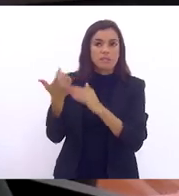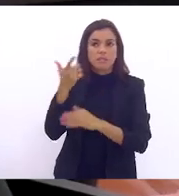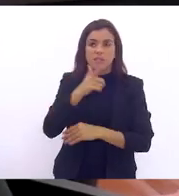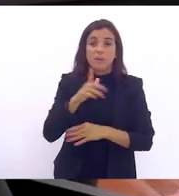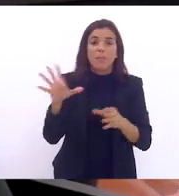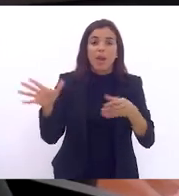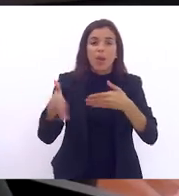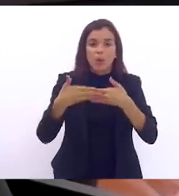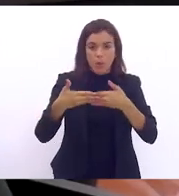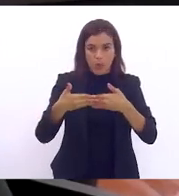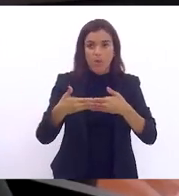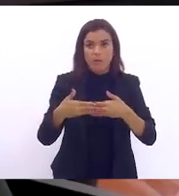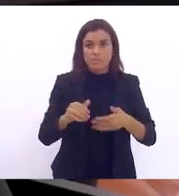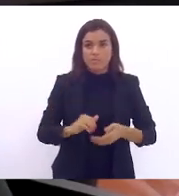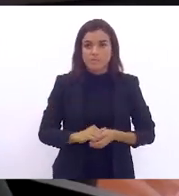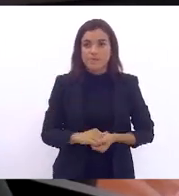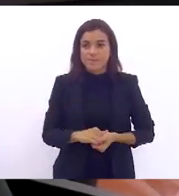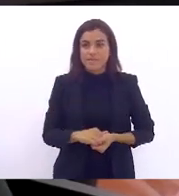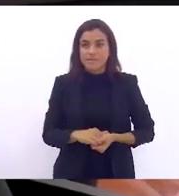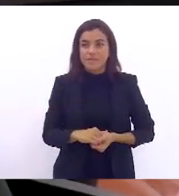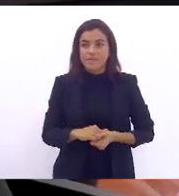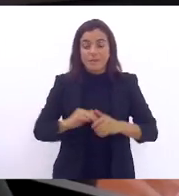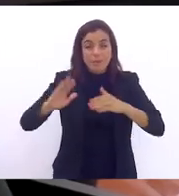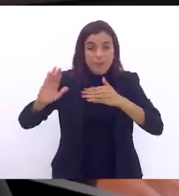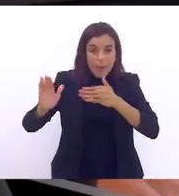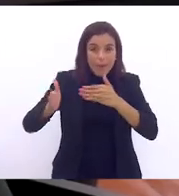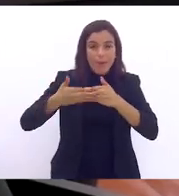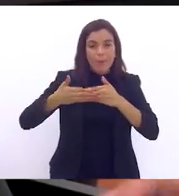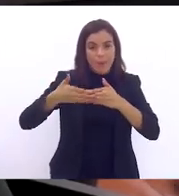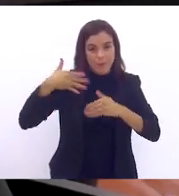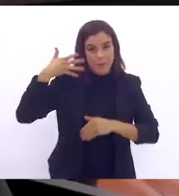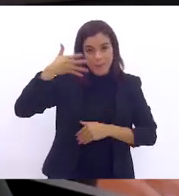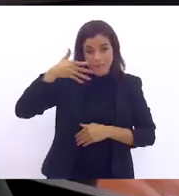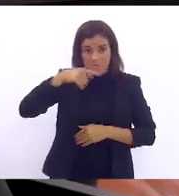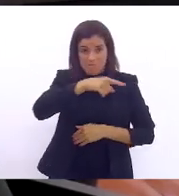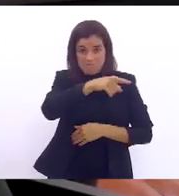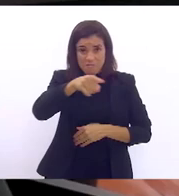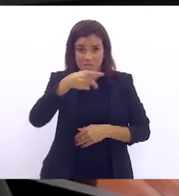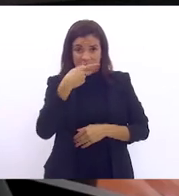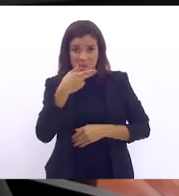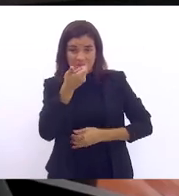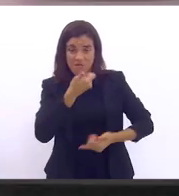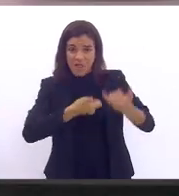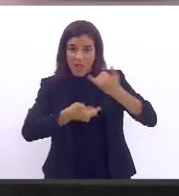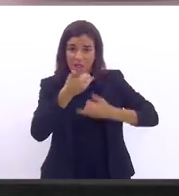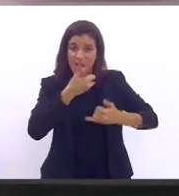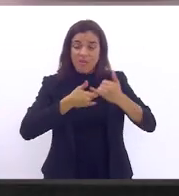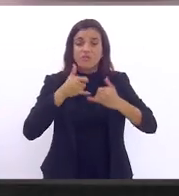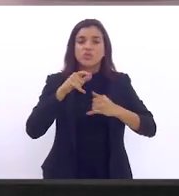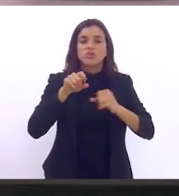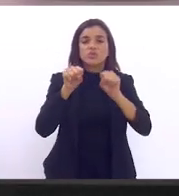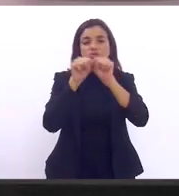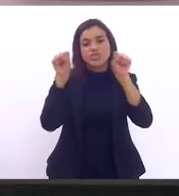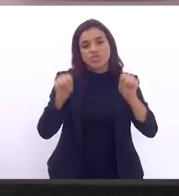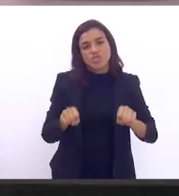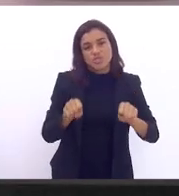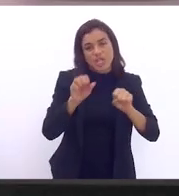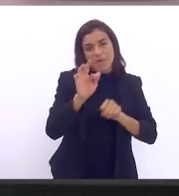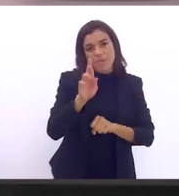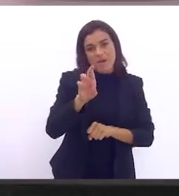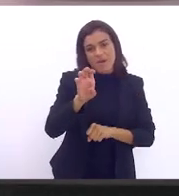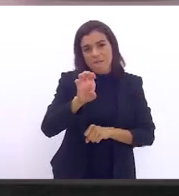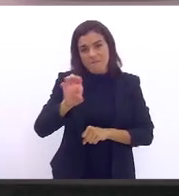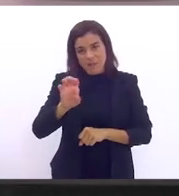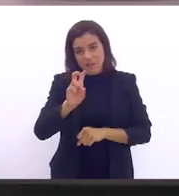para concluir eh para concluir vocês falaram que o sistema fre veio para ajudar o